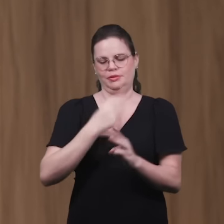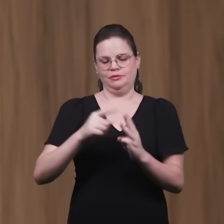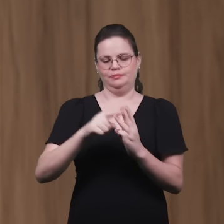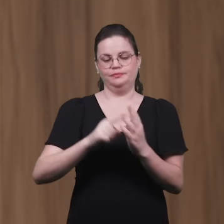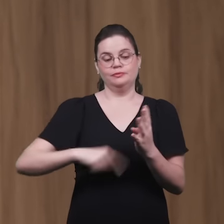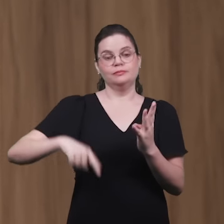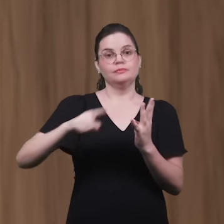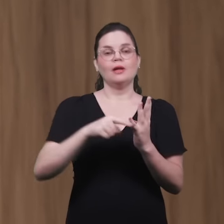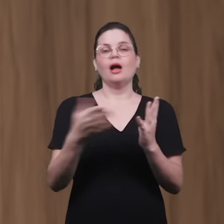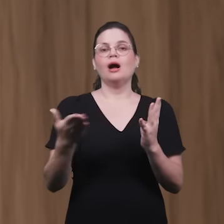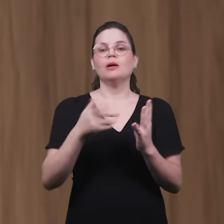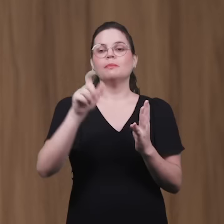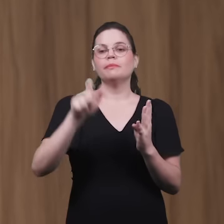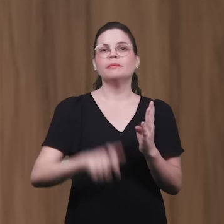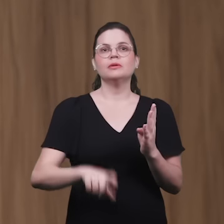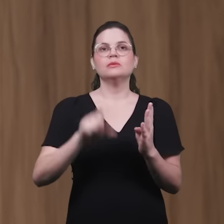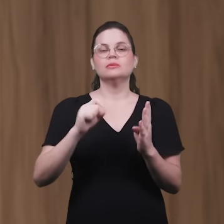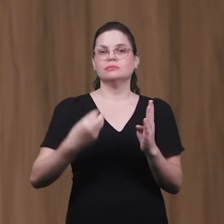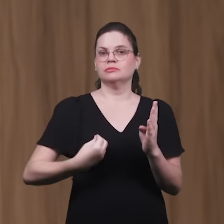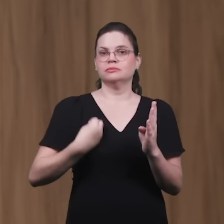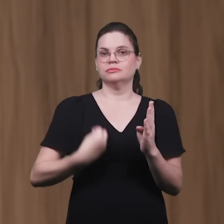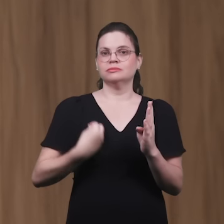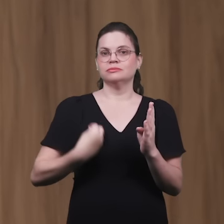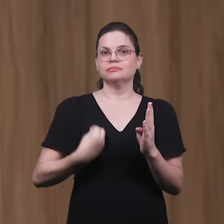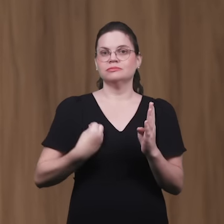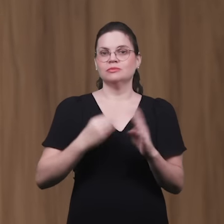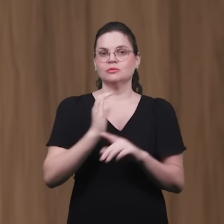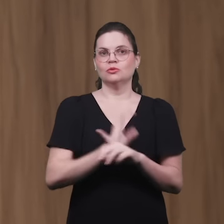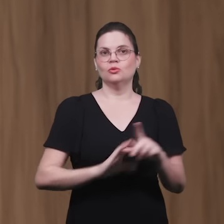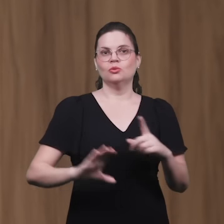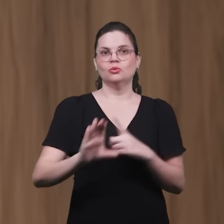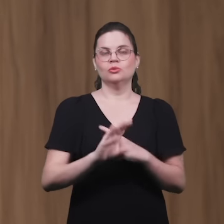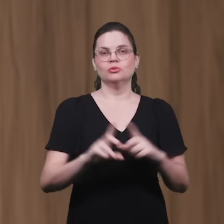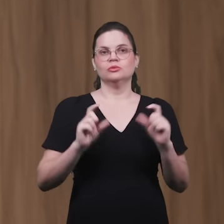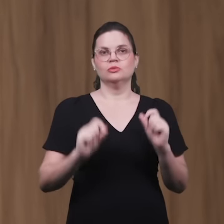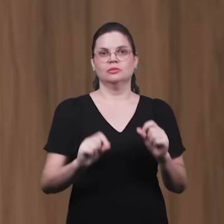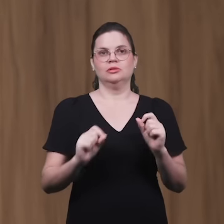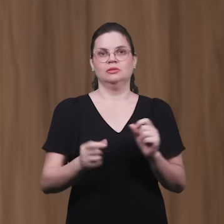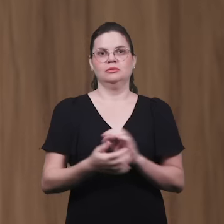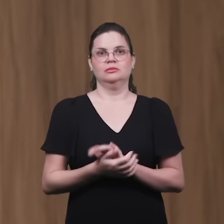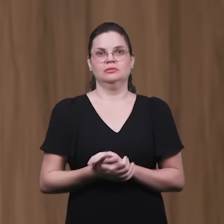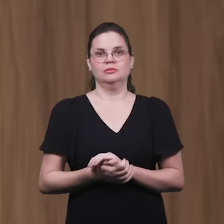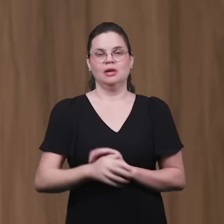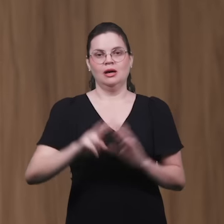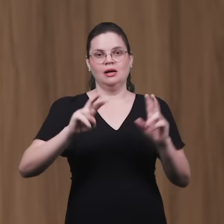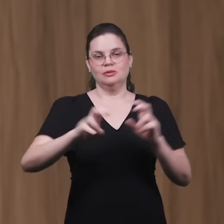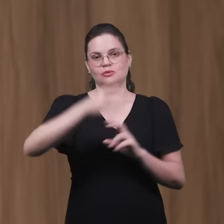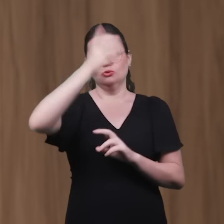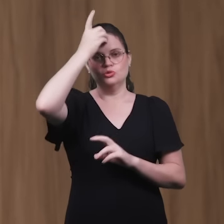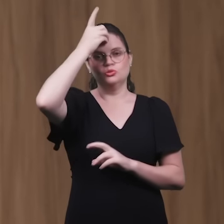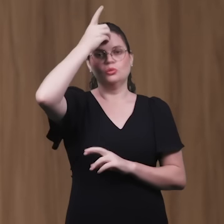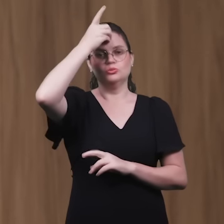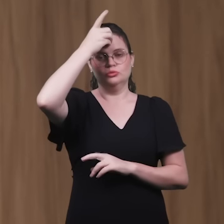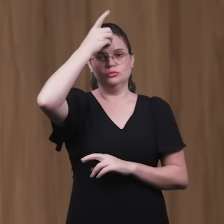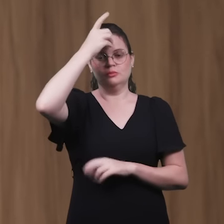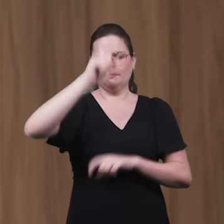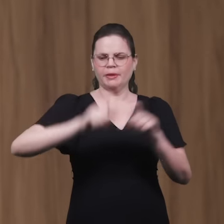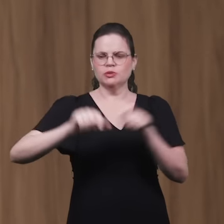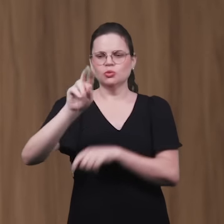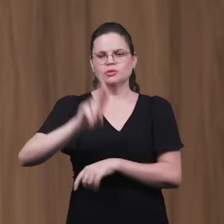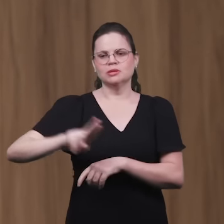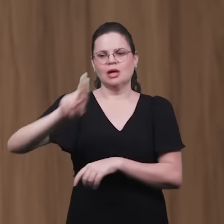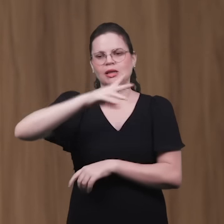Mas temos também no culto aqueles que participam com aquilo que nós conhecemos como os dons espirituais. Pessoas